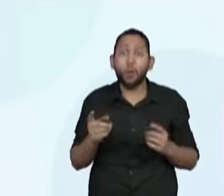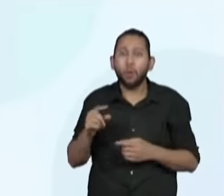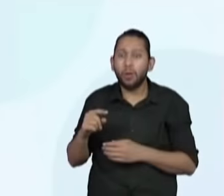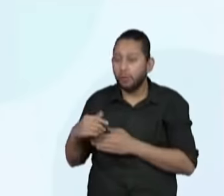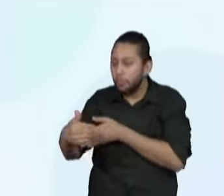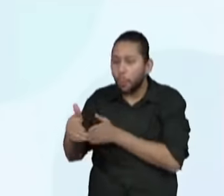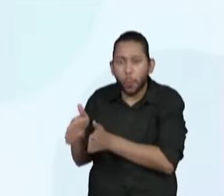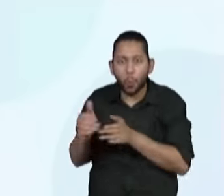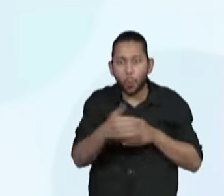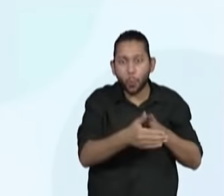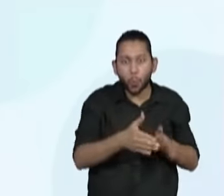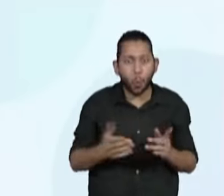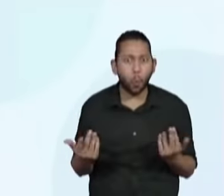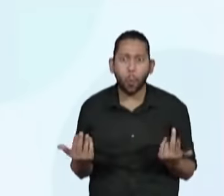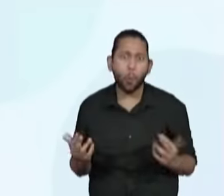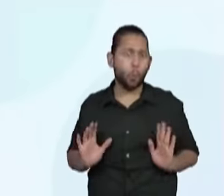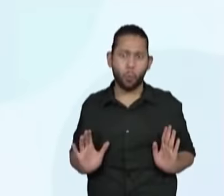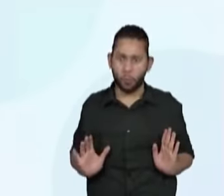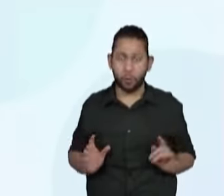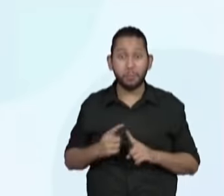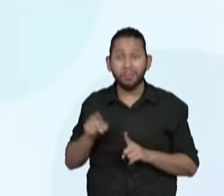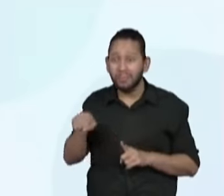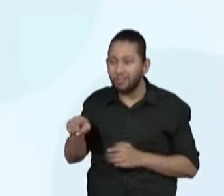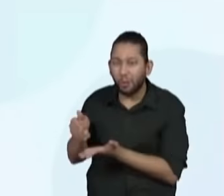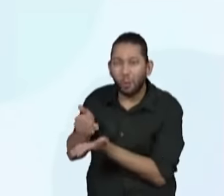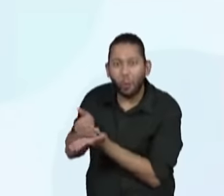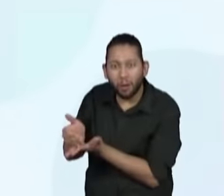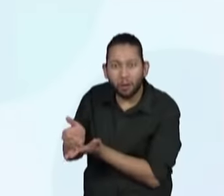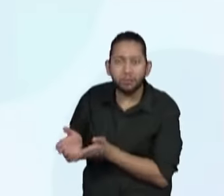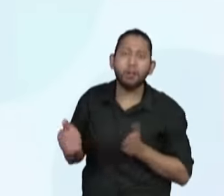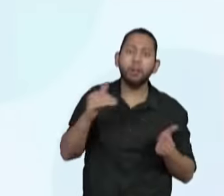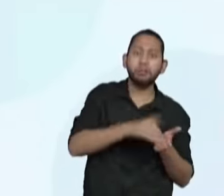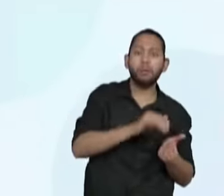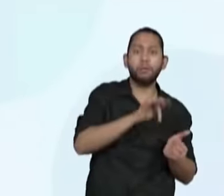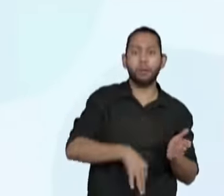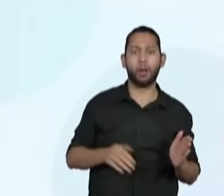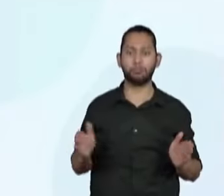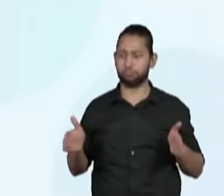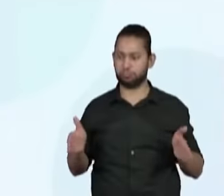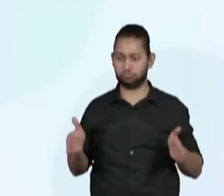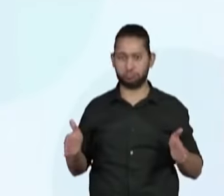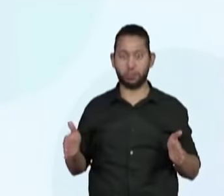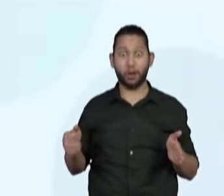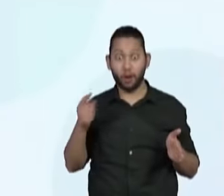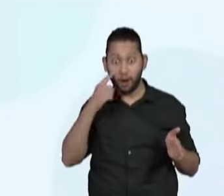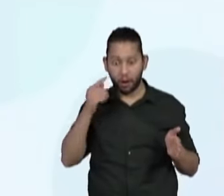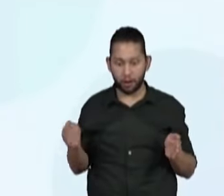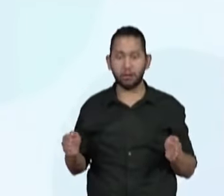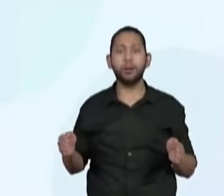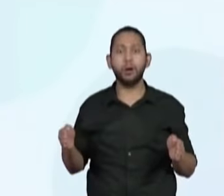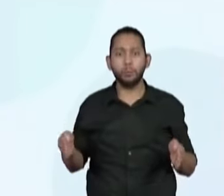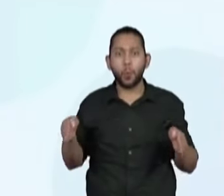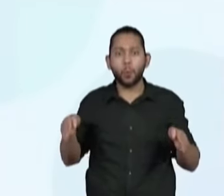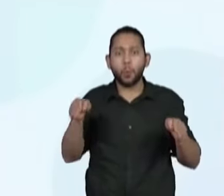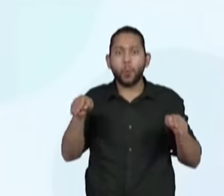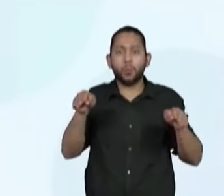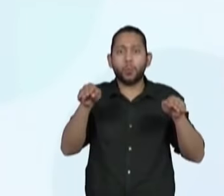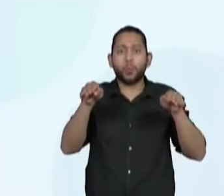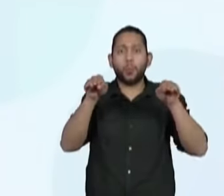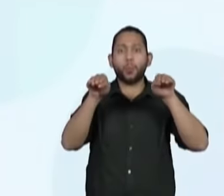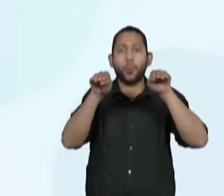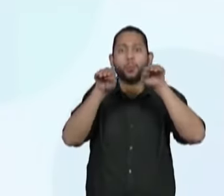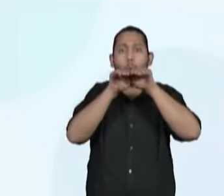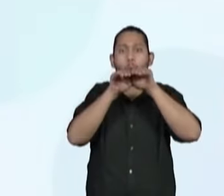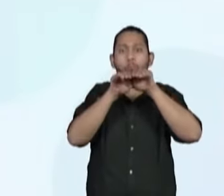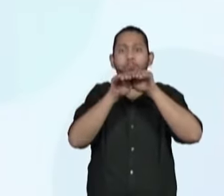diferença é que uma inicia, o arco e a outra o encerra, certo? E aí, gente, nós temos aí, a